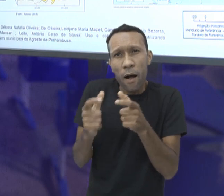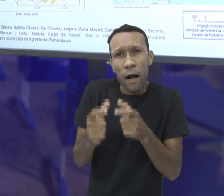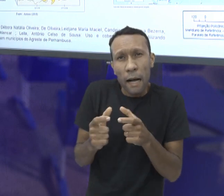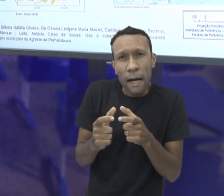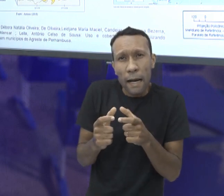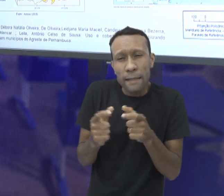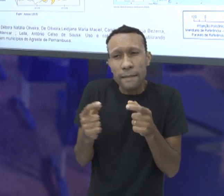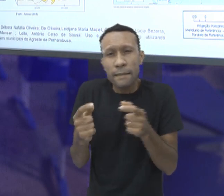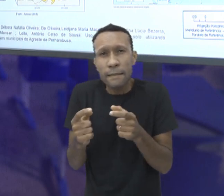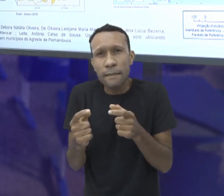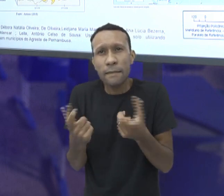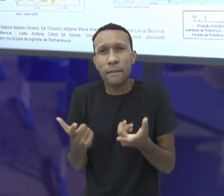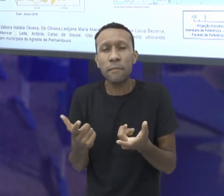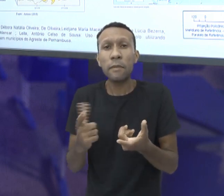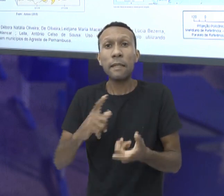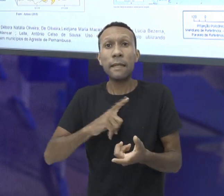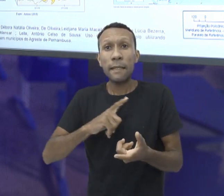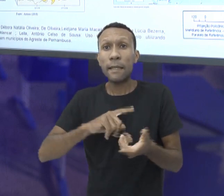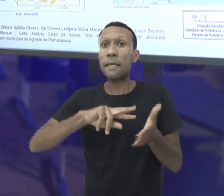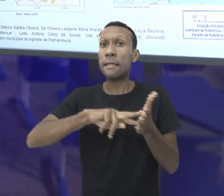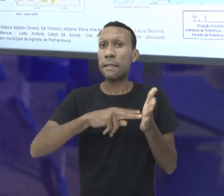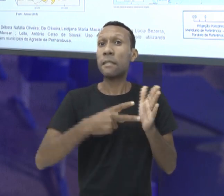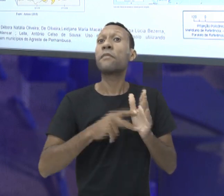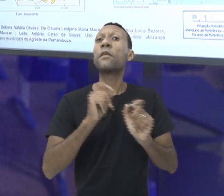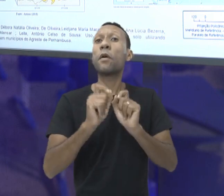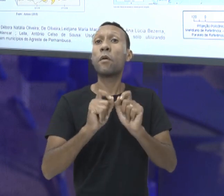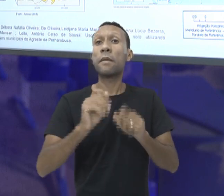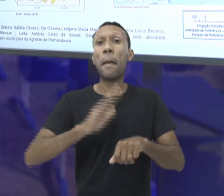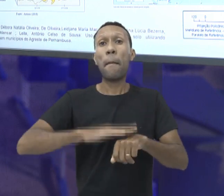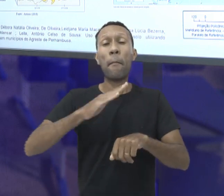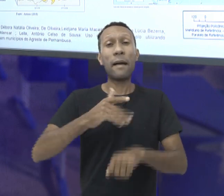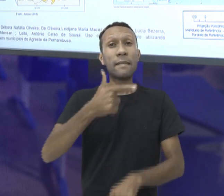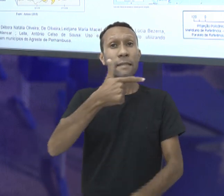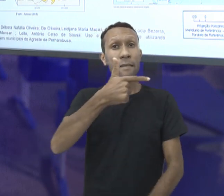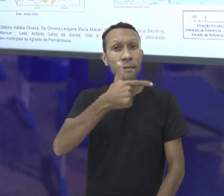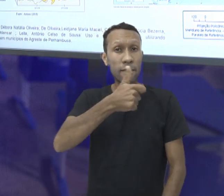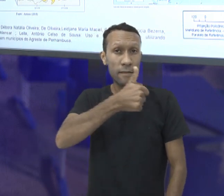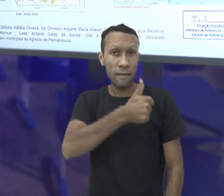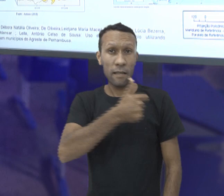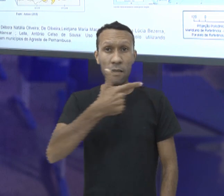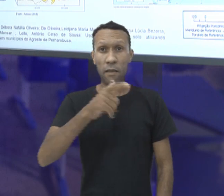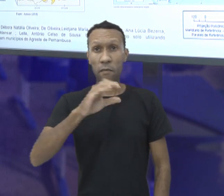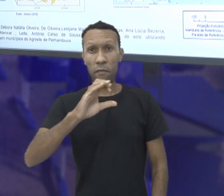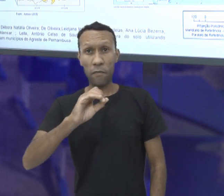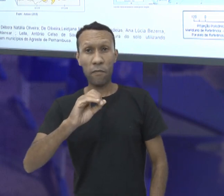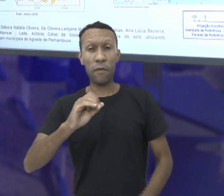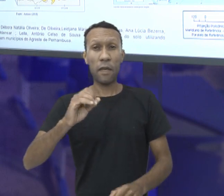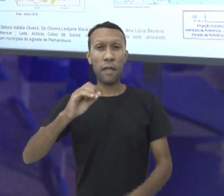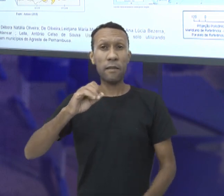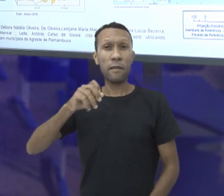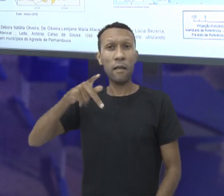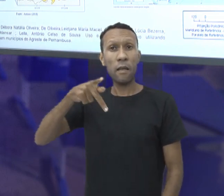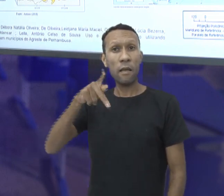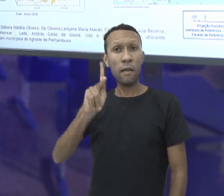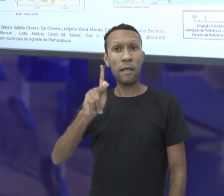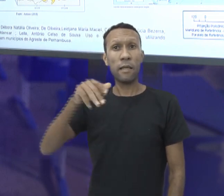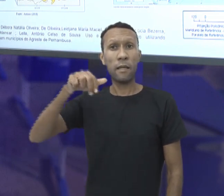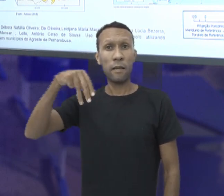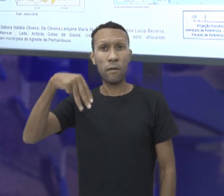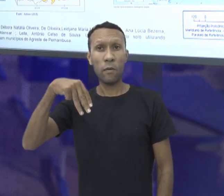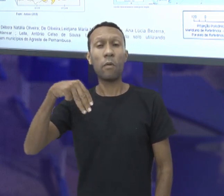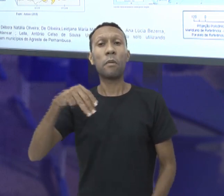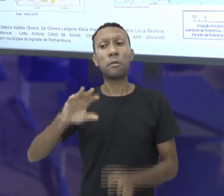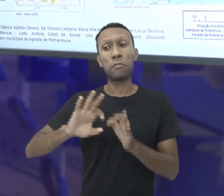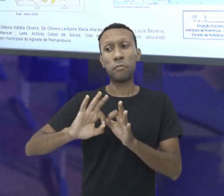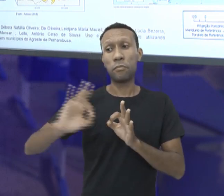mapa, significa que tem 120 km em distância real. Ou seja, essa escala a cada 1 centímetro no